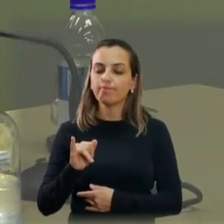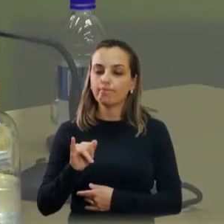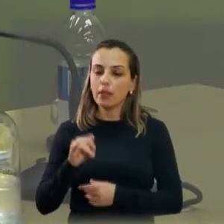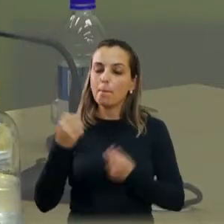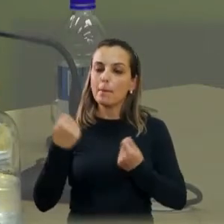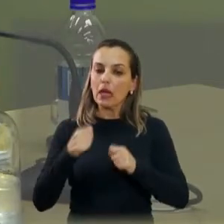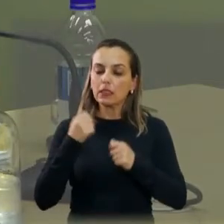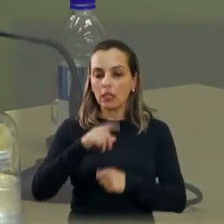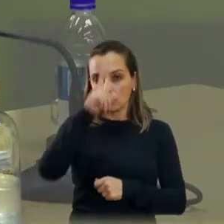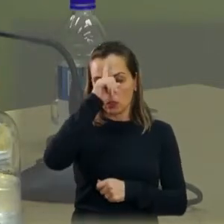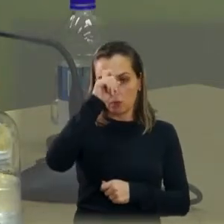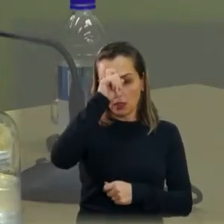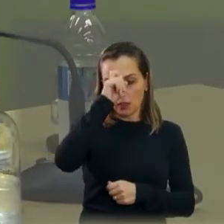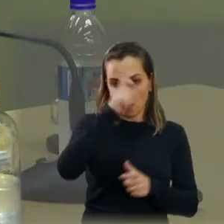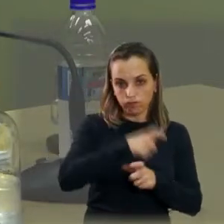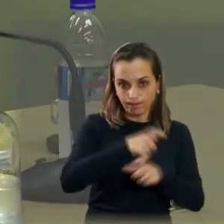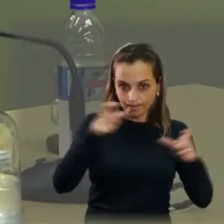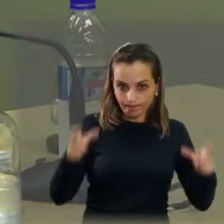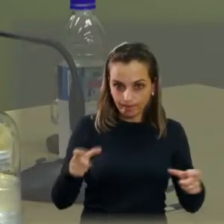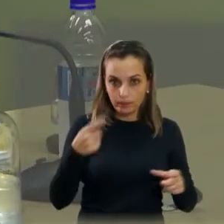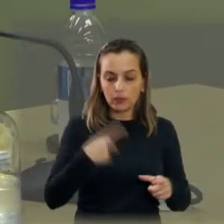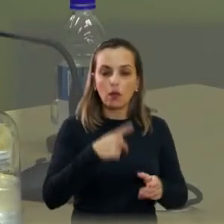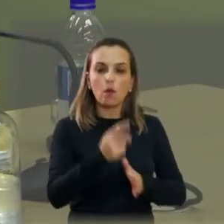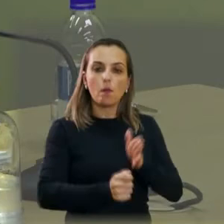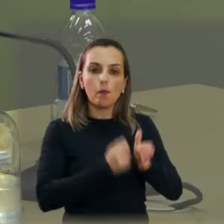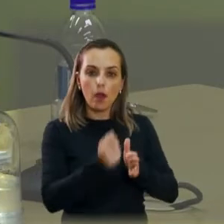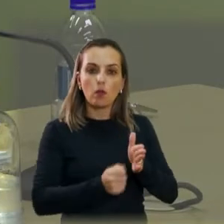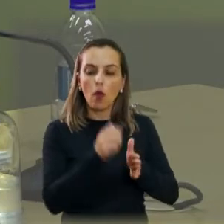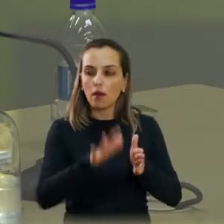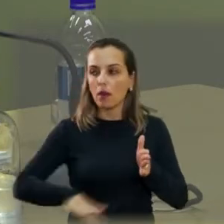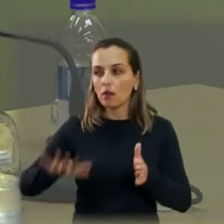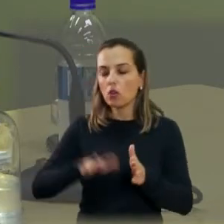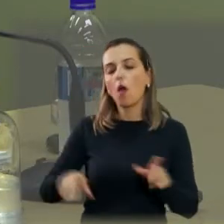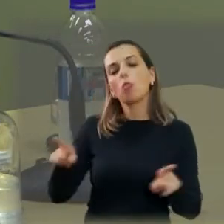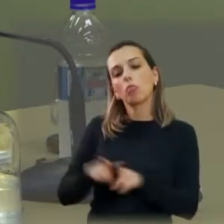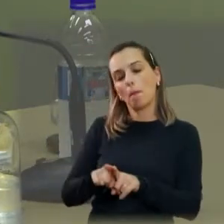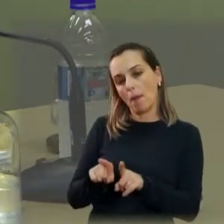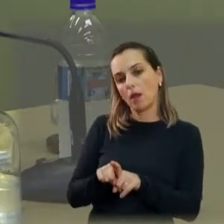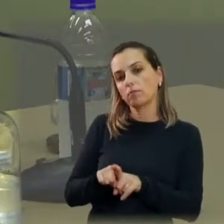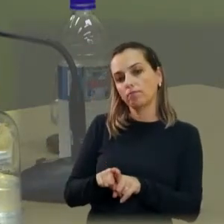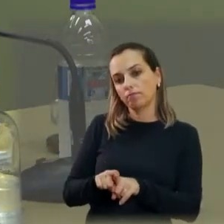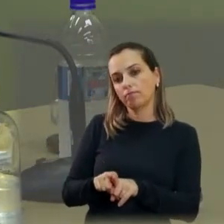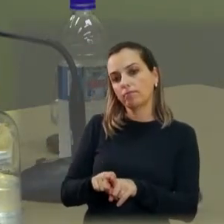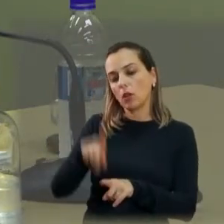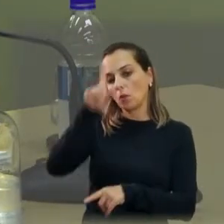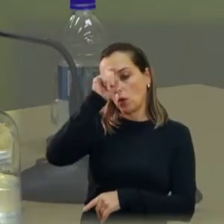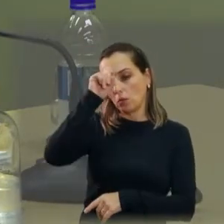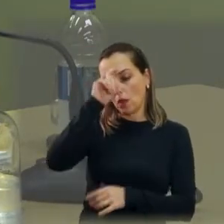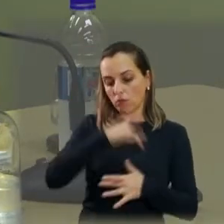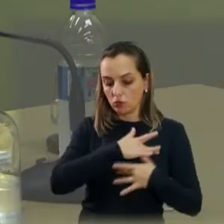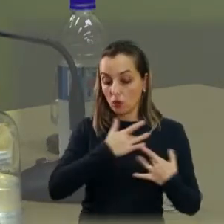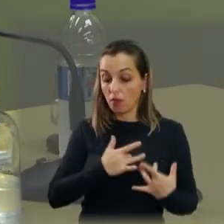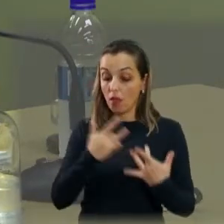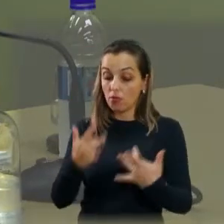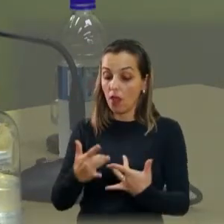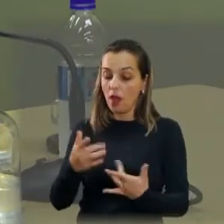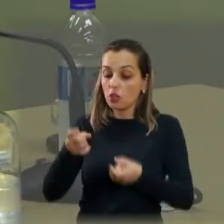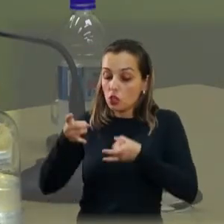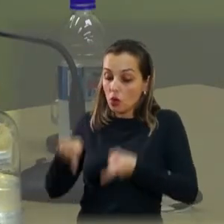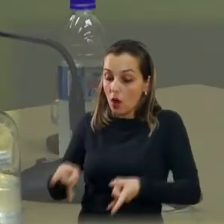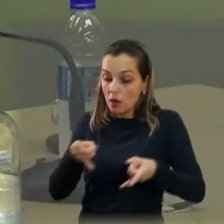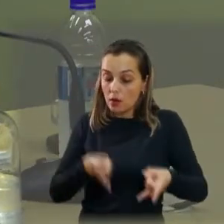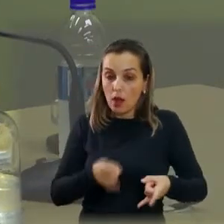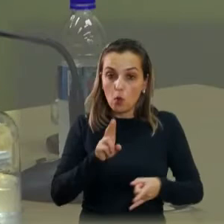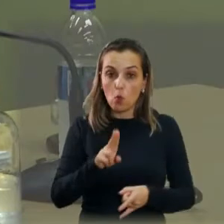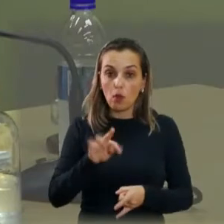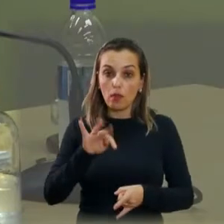que estarão sendo ampliados também em Araraquara e região, né? Então, o hospital de campanha veio, mas ele não tem leitos de UTI, ele